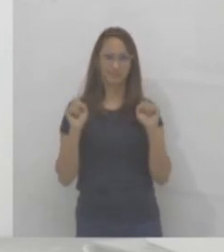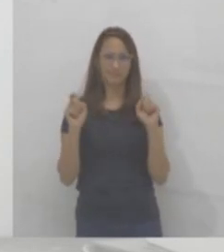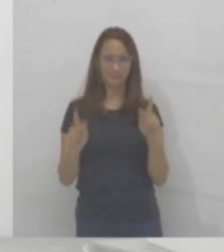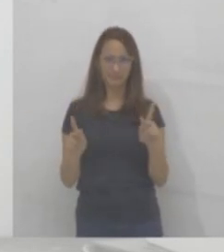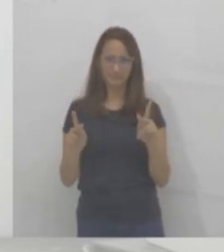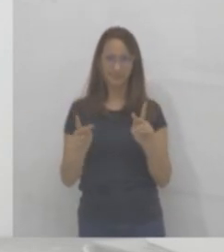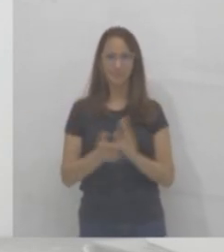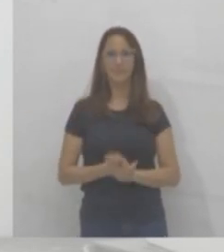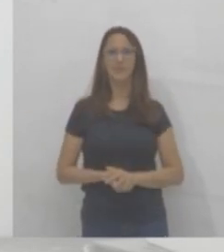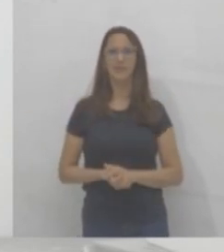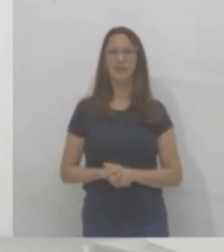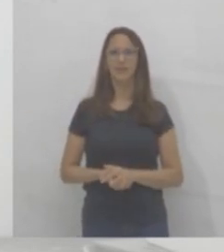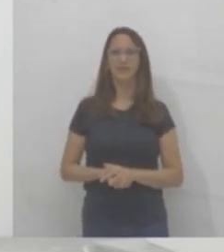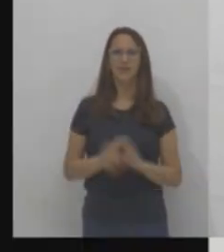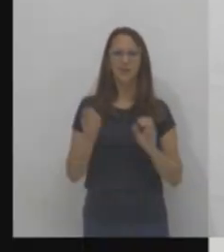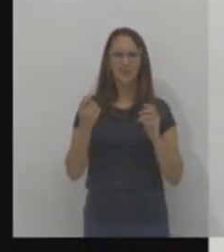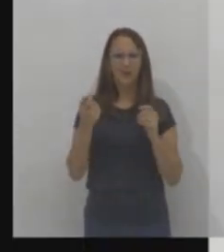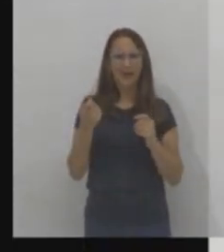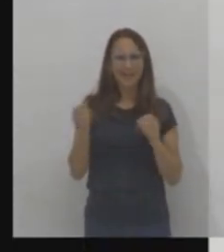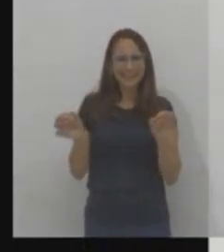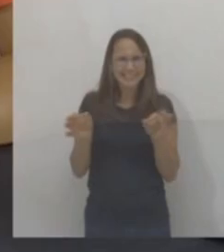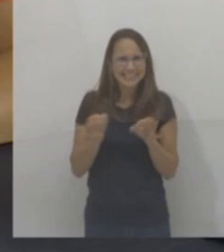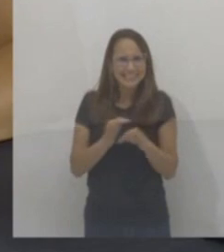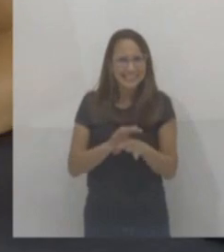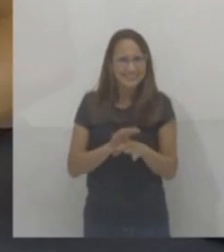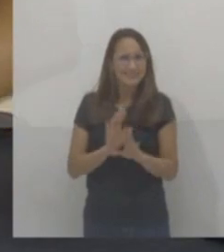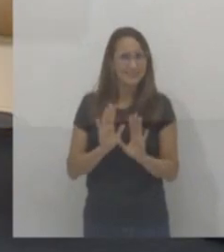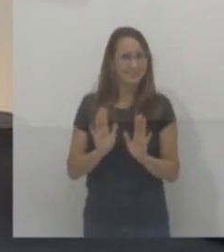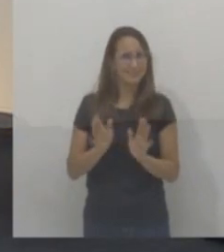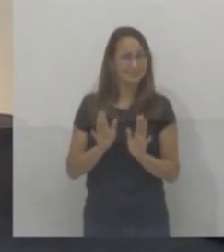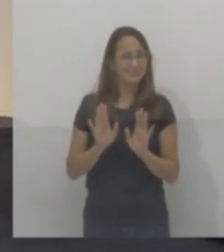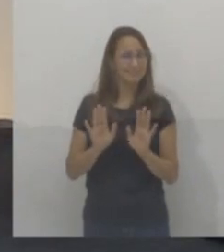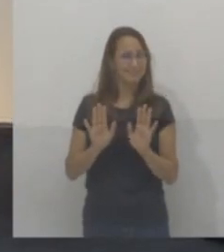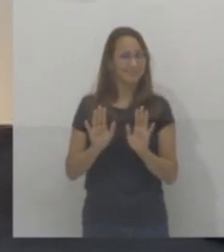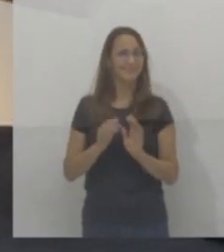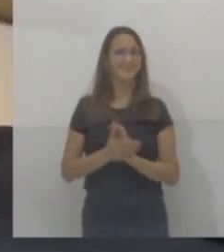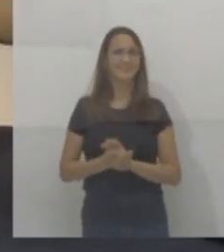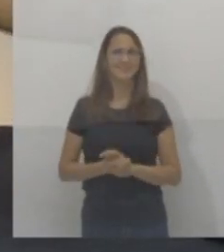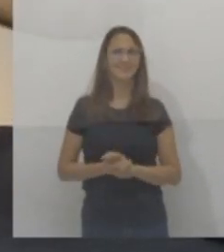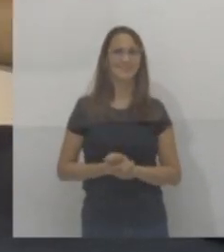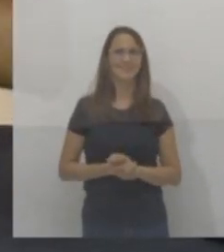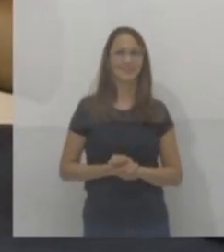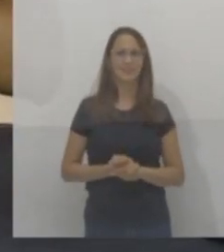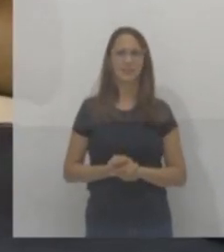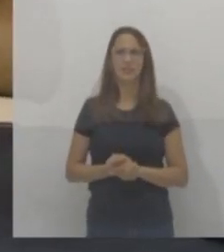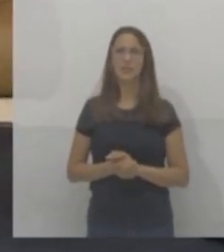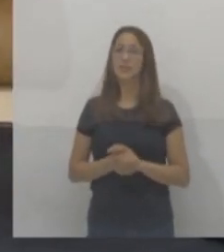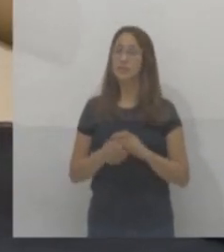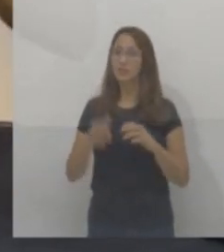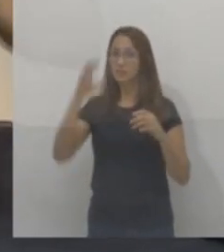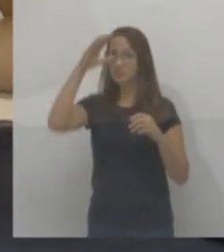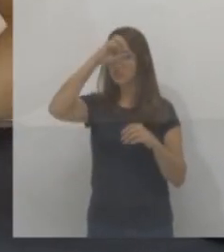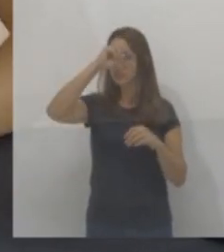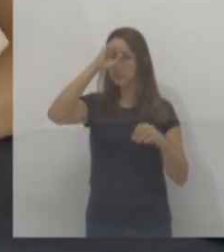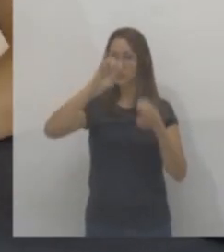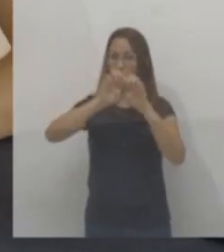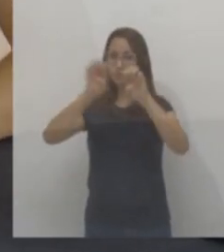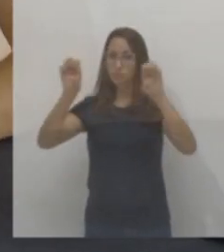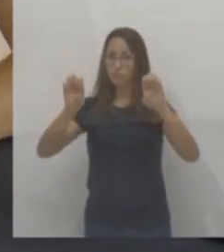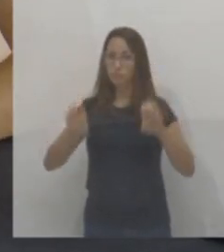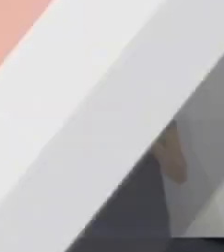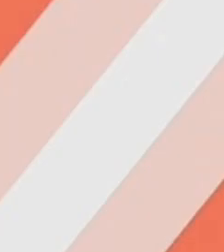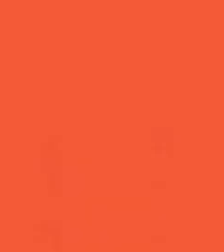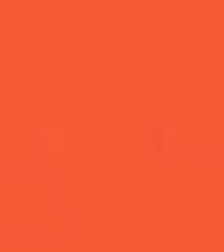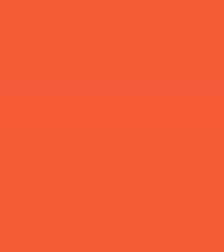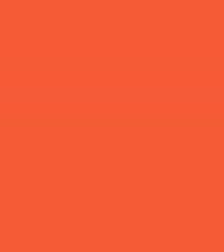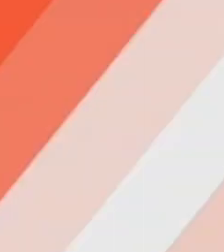aula já está caminhando aí já quase para o final, né? Aqui. Esse é o terceiro vídeo de estrutura. E aqui tem mais exemplos para mostrar para